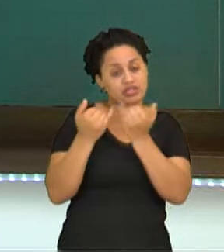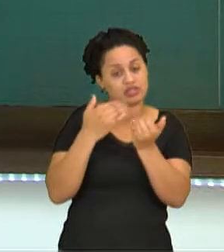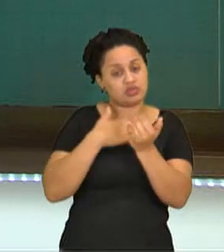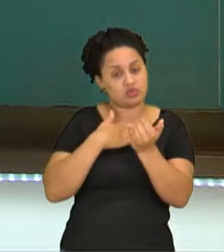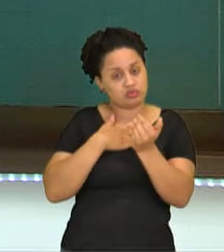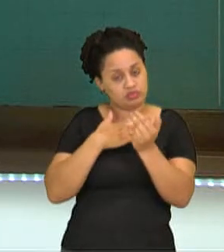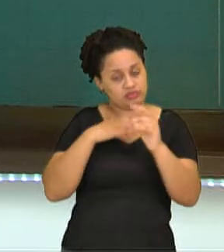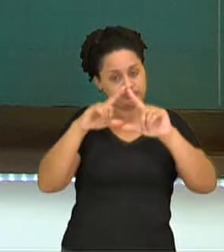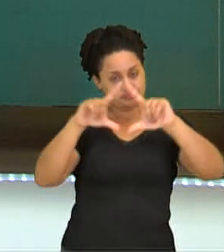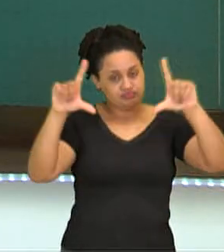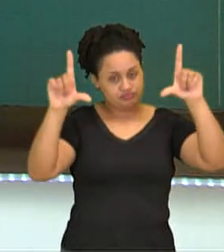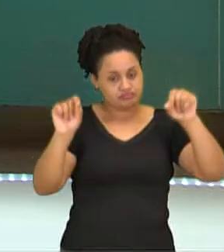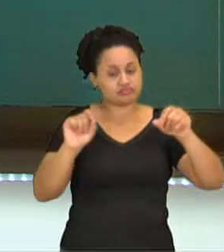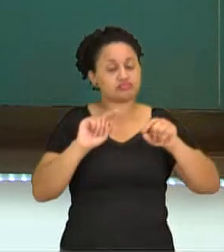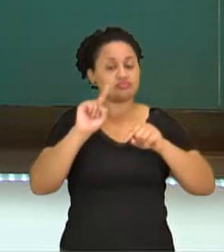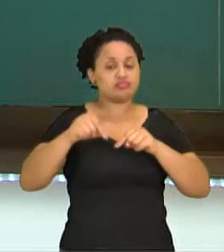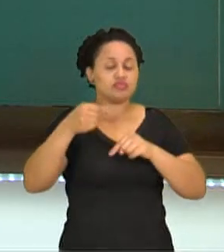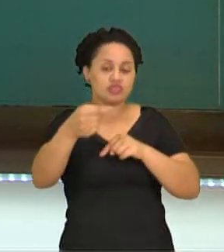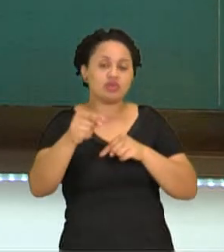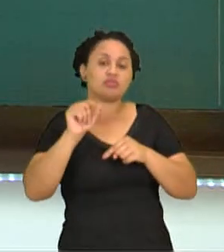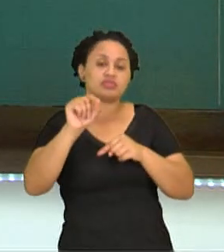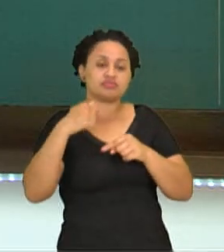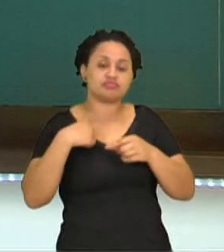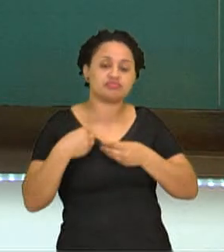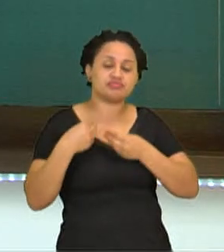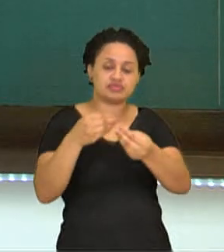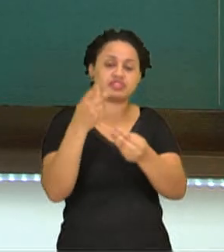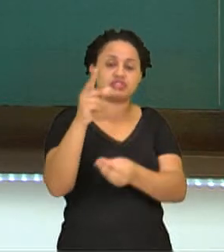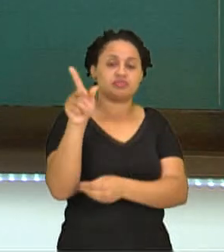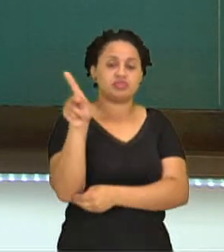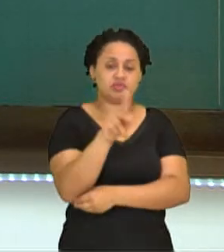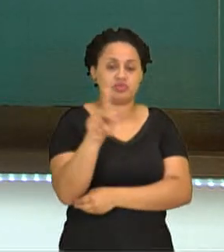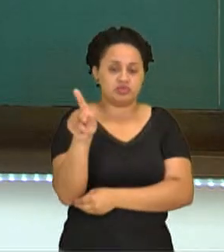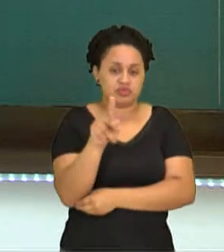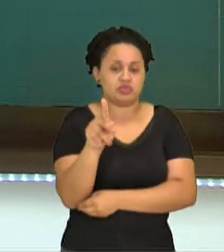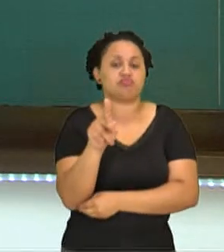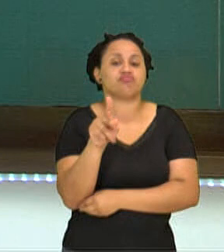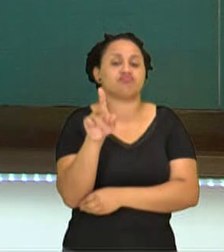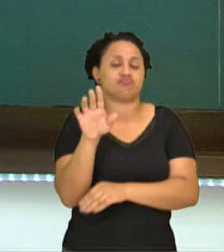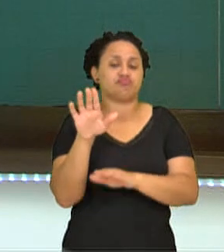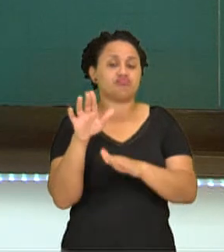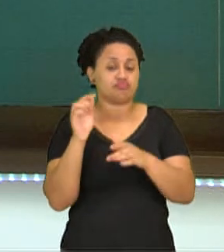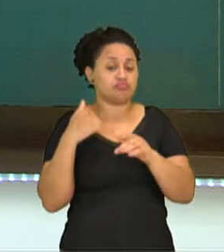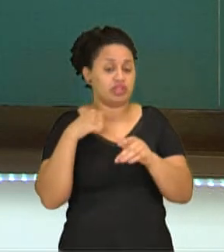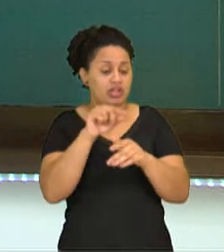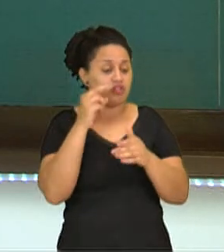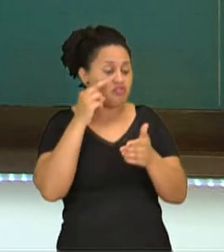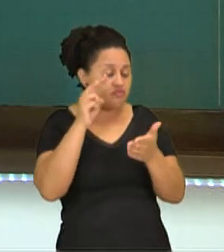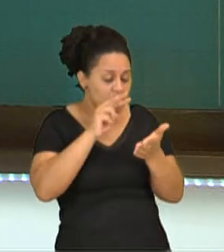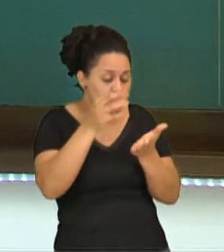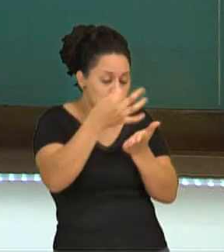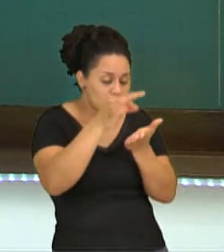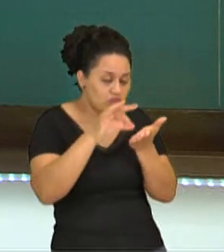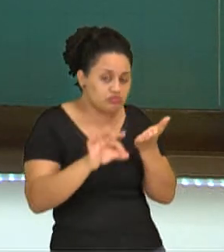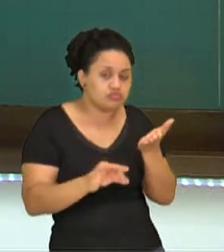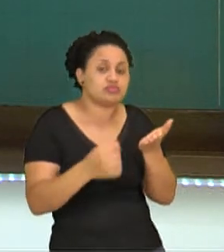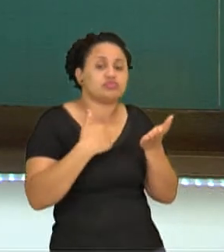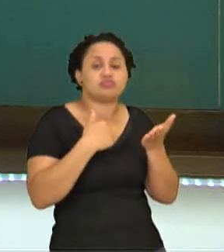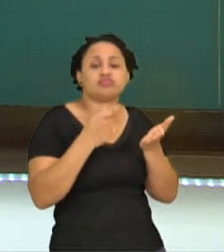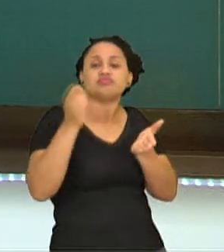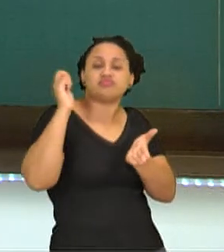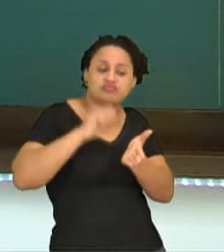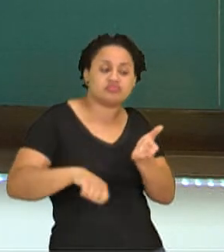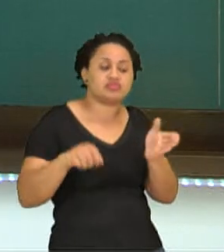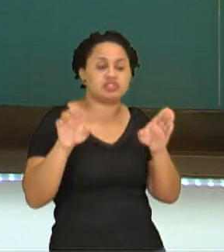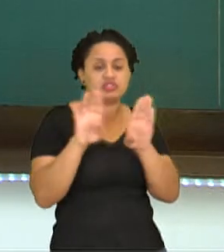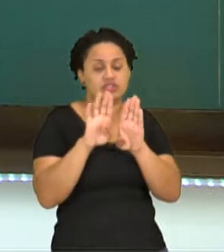esse. E depois vocês vão entregar para o professor de vocês, para ele conferir, para ele vistar,